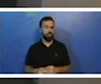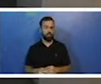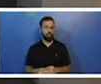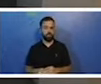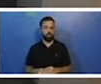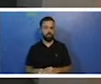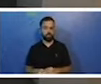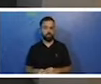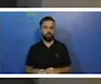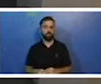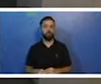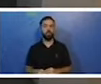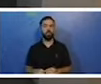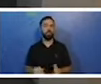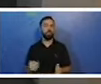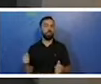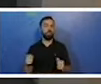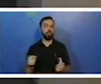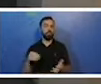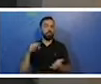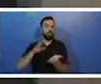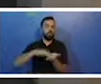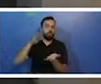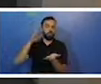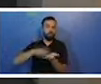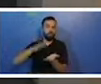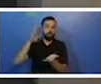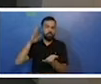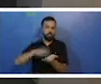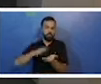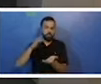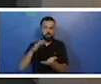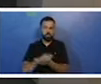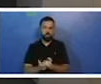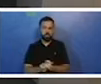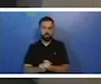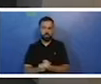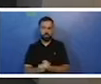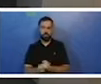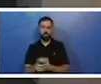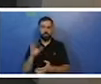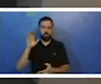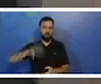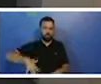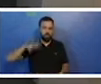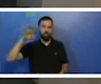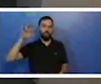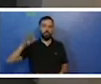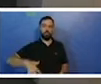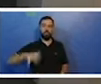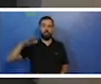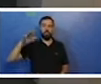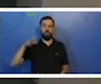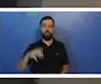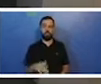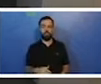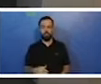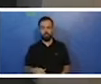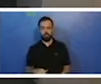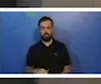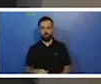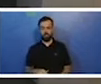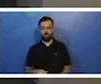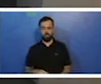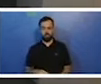basquetebol ela tem que ficar no chão então nós temos que ficar a bola esse é o único problema